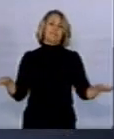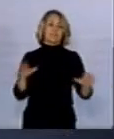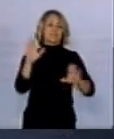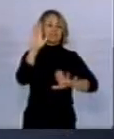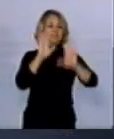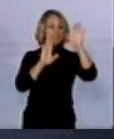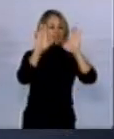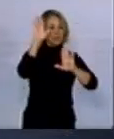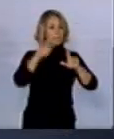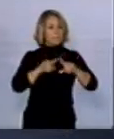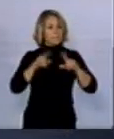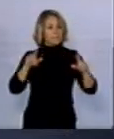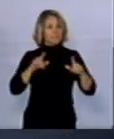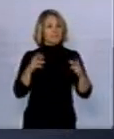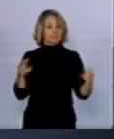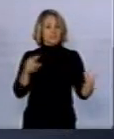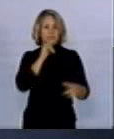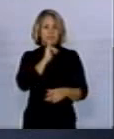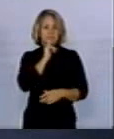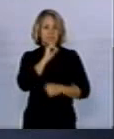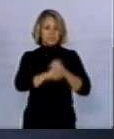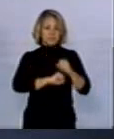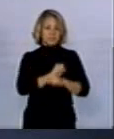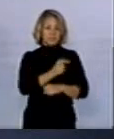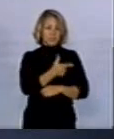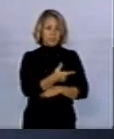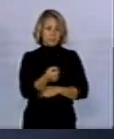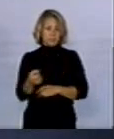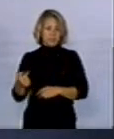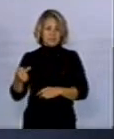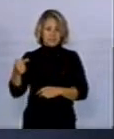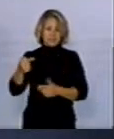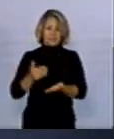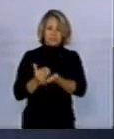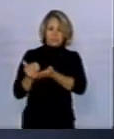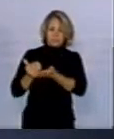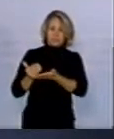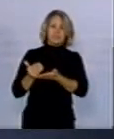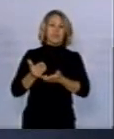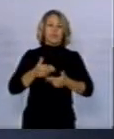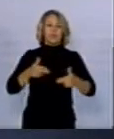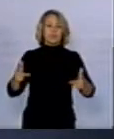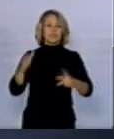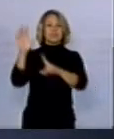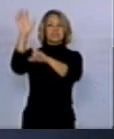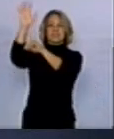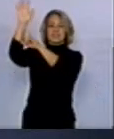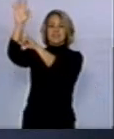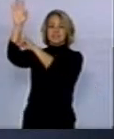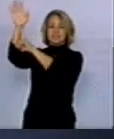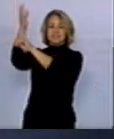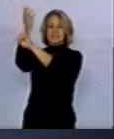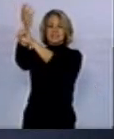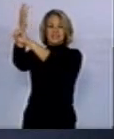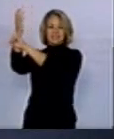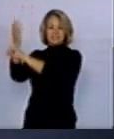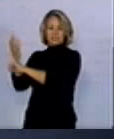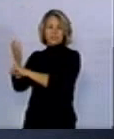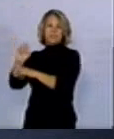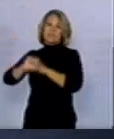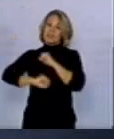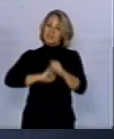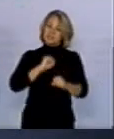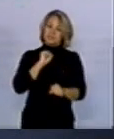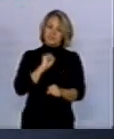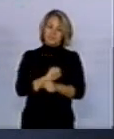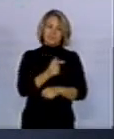Em paralelo, a partir de 2007, apareceram novas outorgas para o DTH, que é o satélite. Em 2010, portanto,